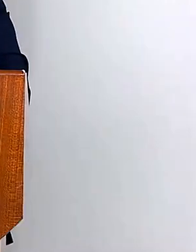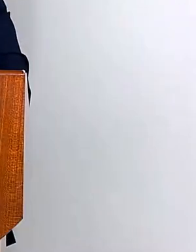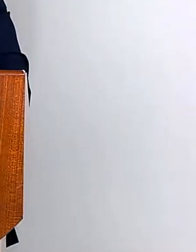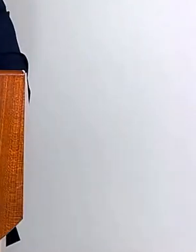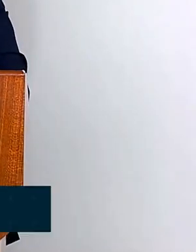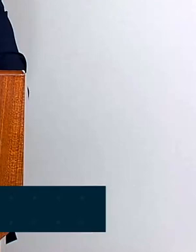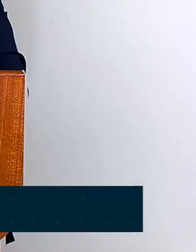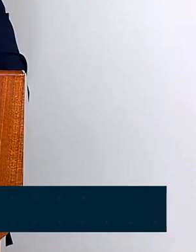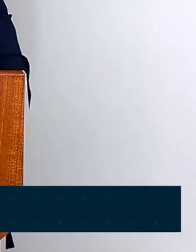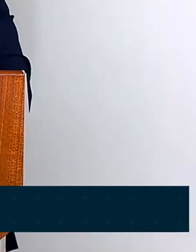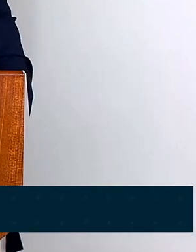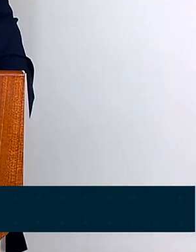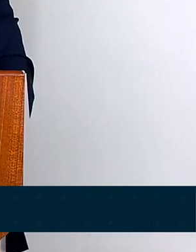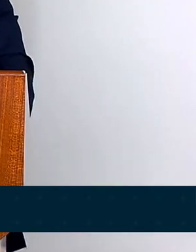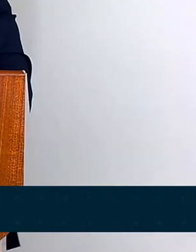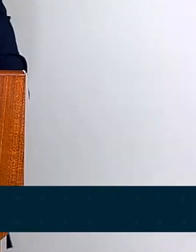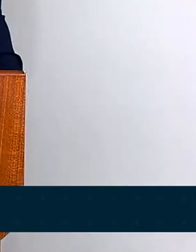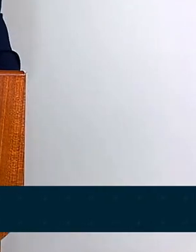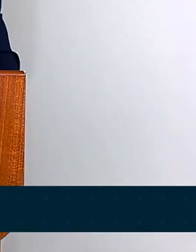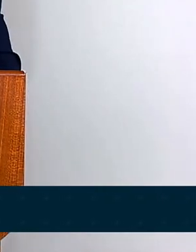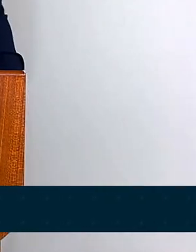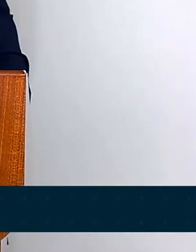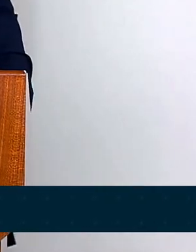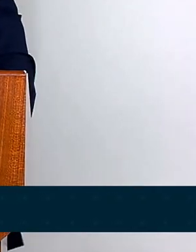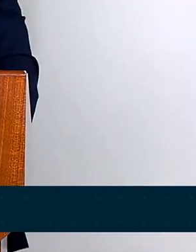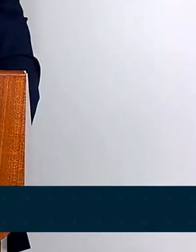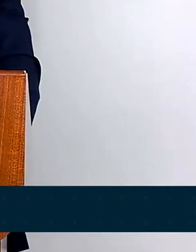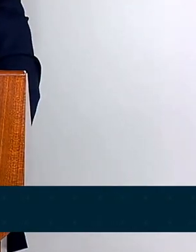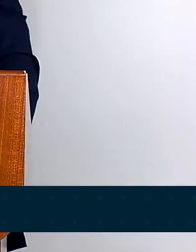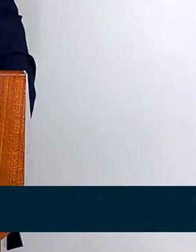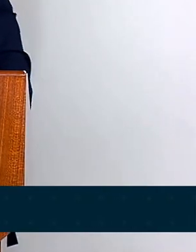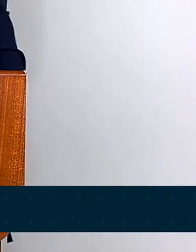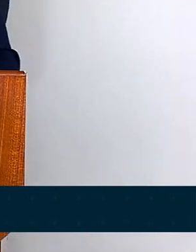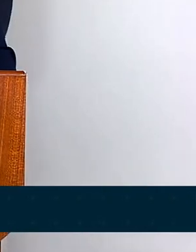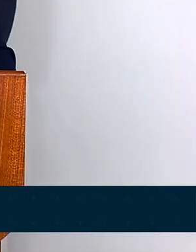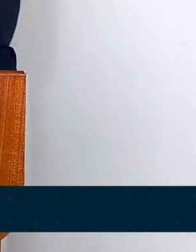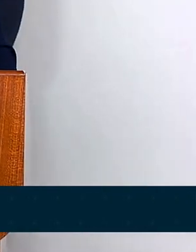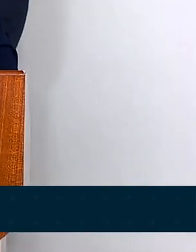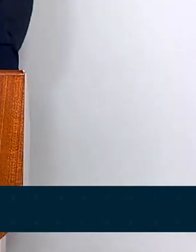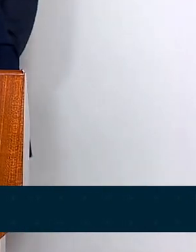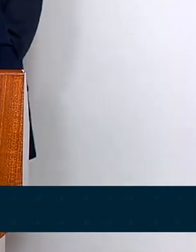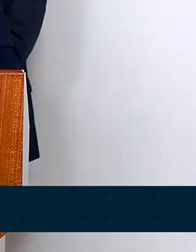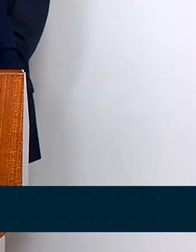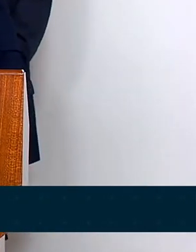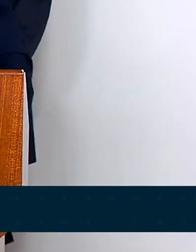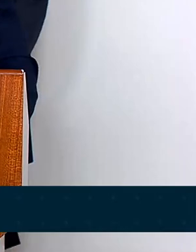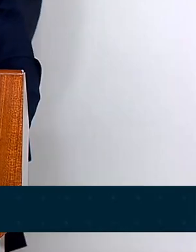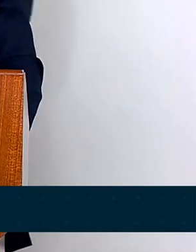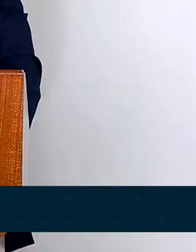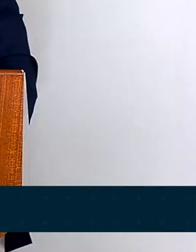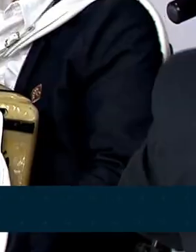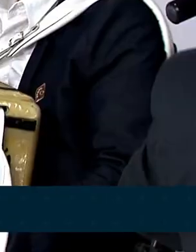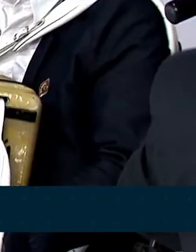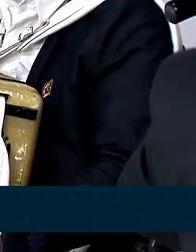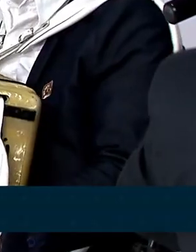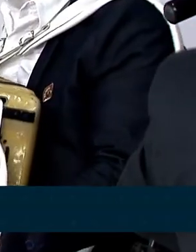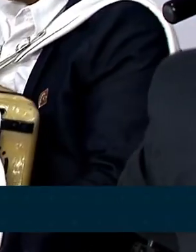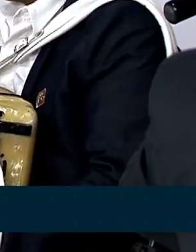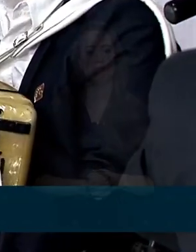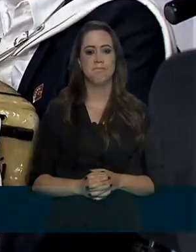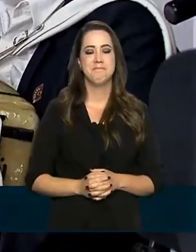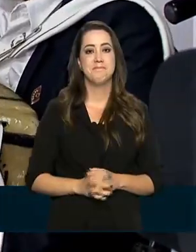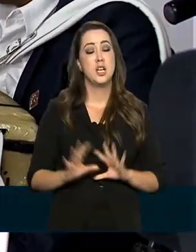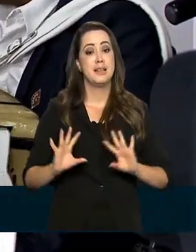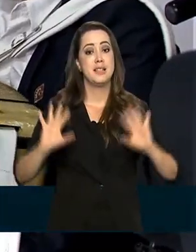vidas. Um nordestino arretado, daqueles que enchem de orgulho a gente de ser brasileiro. Na